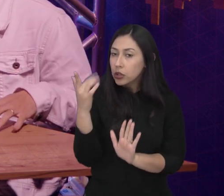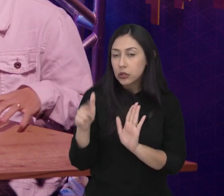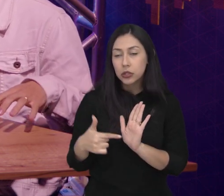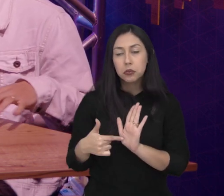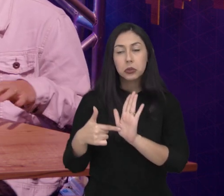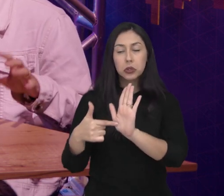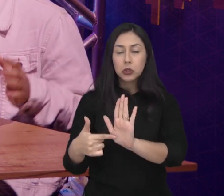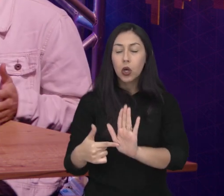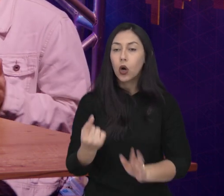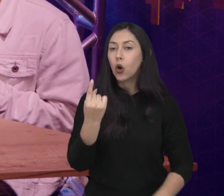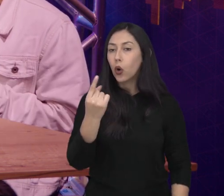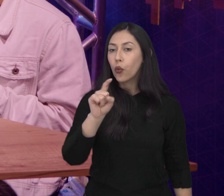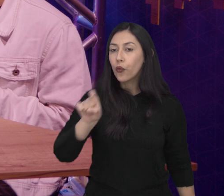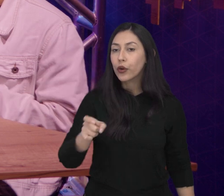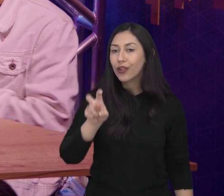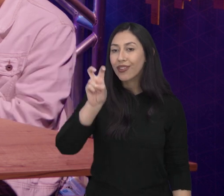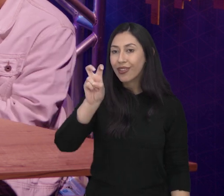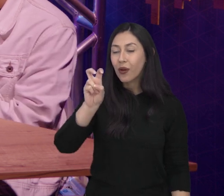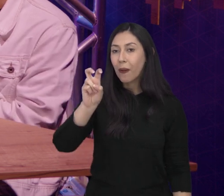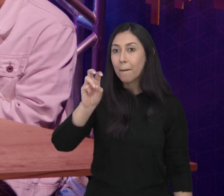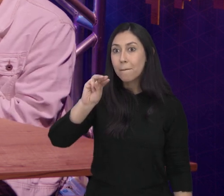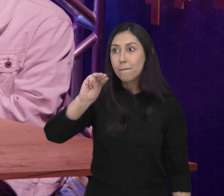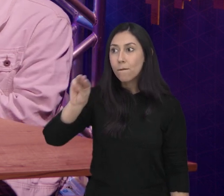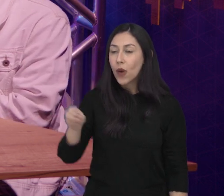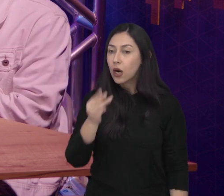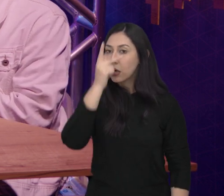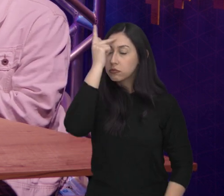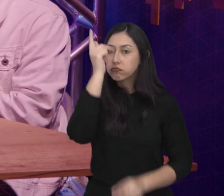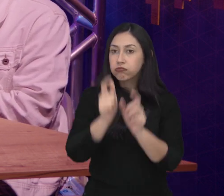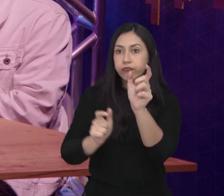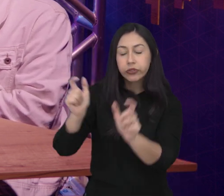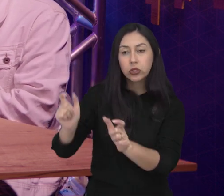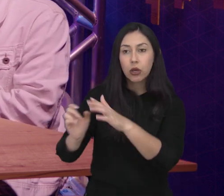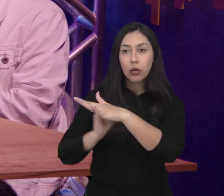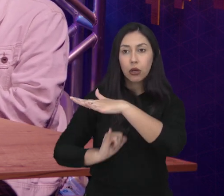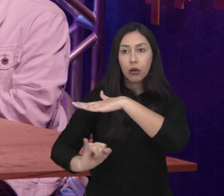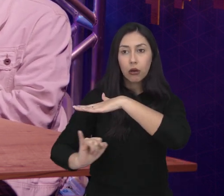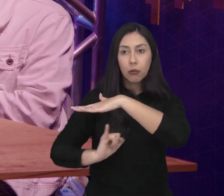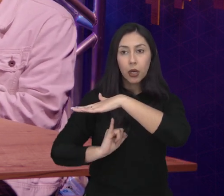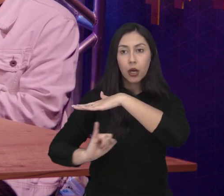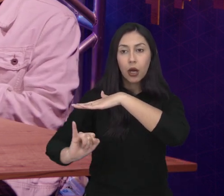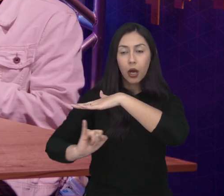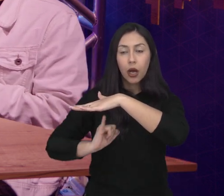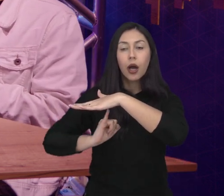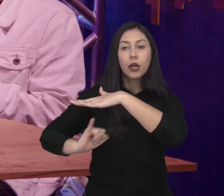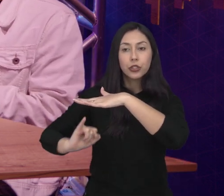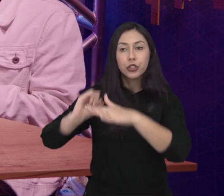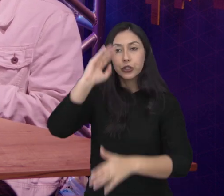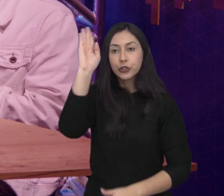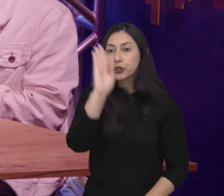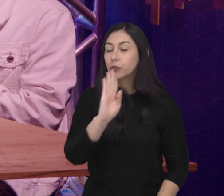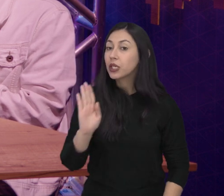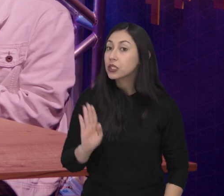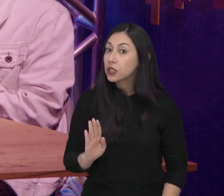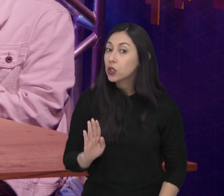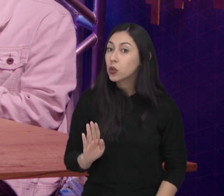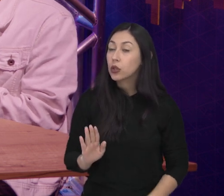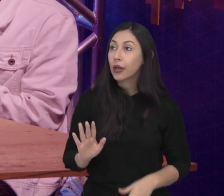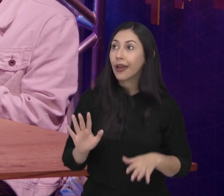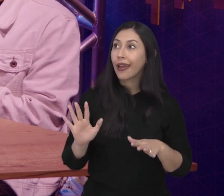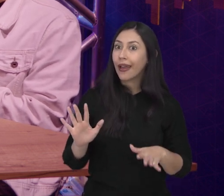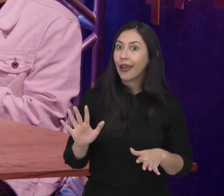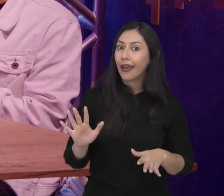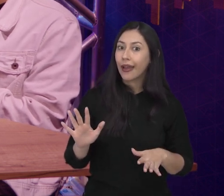no começo, que é 1,5 milhão de imigrantes no Brasil, são imigrantes